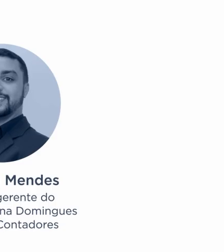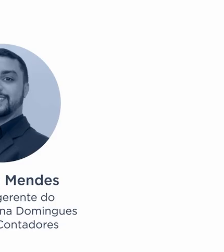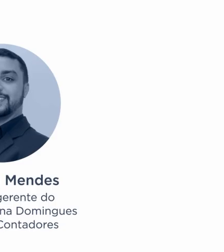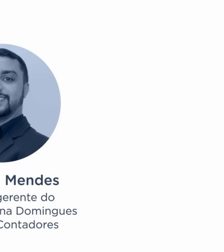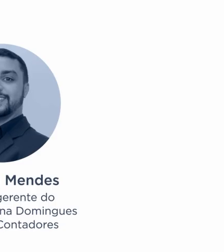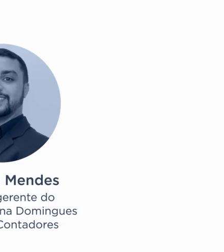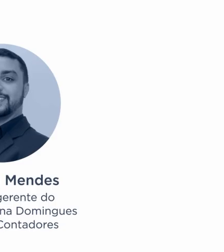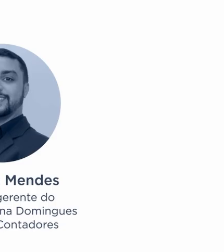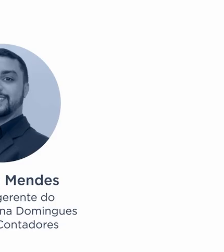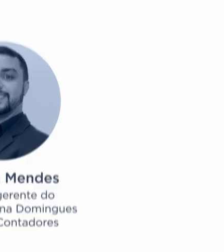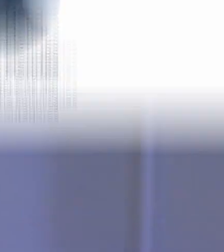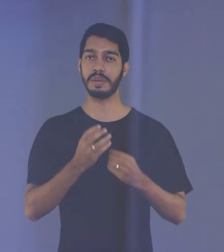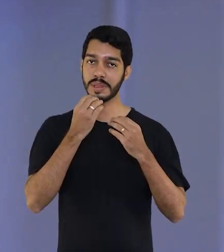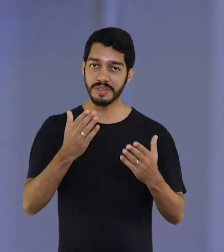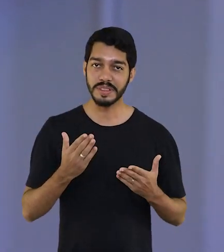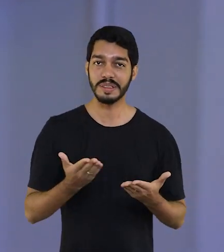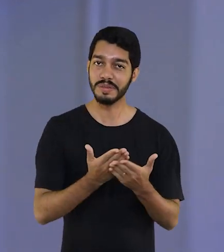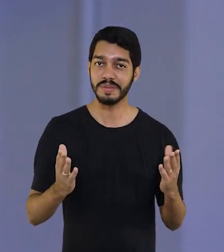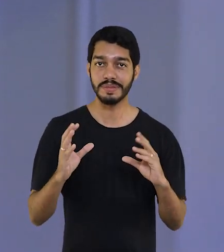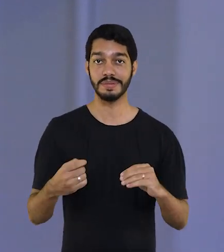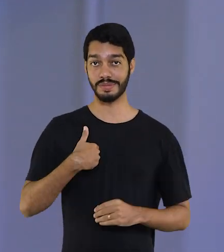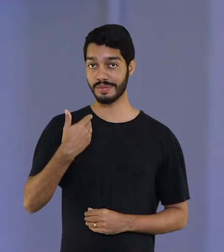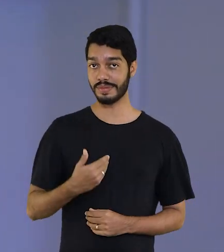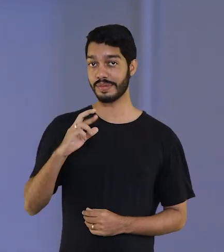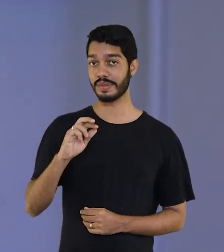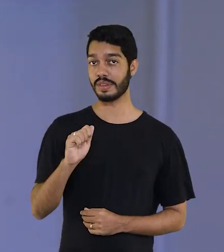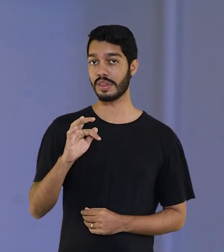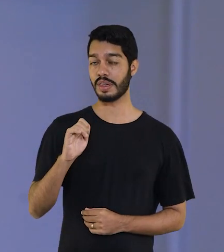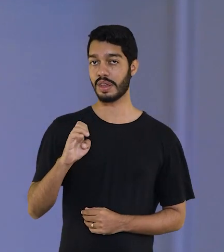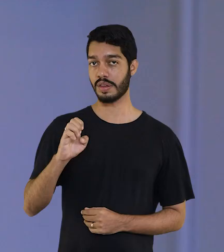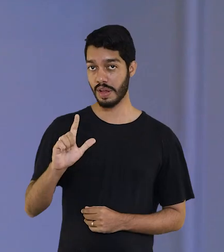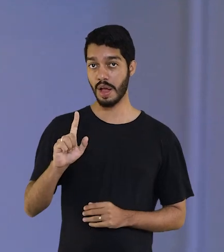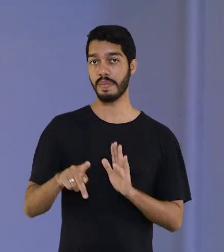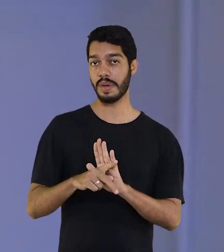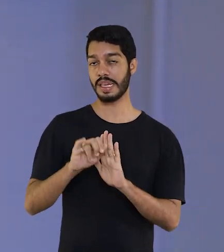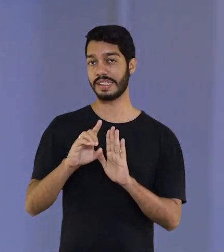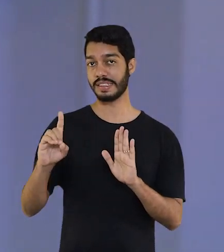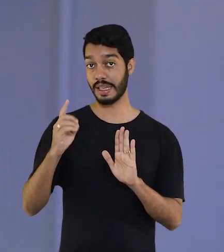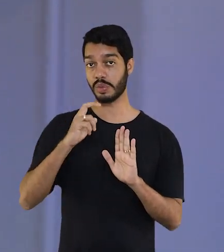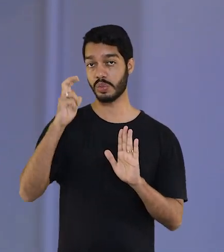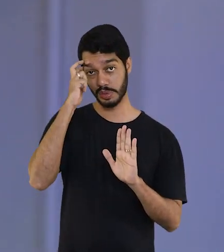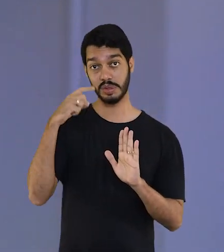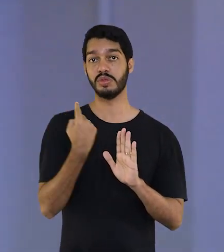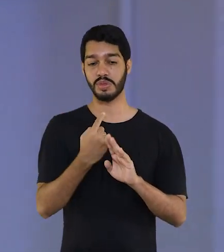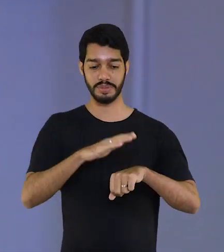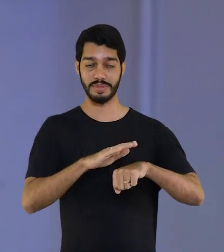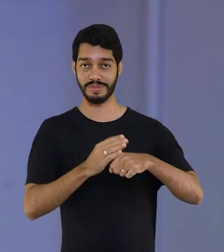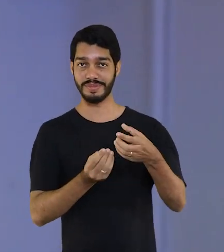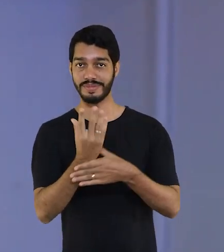todos muito bem-vindos, muito bem-vindas. Eu sou Rafael Vilas Boas, da ID Cultural. Nós somos os